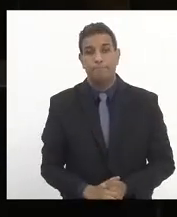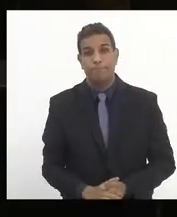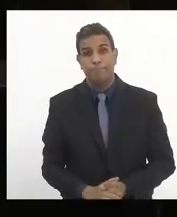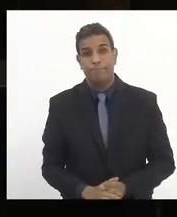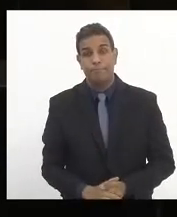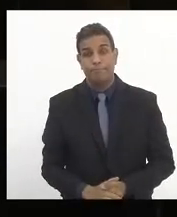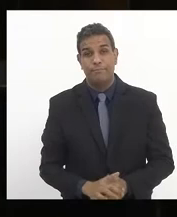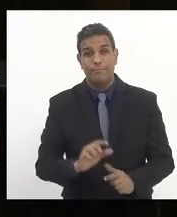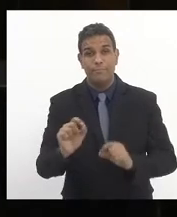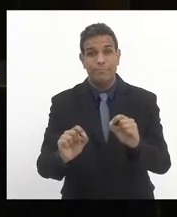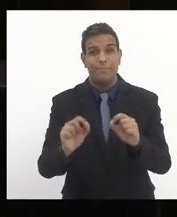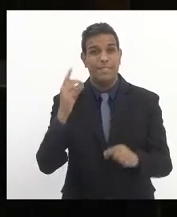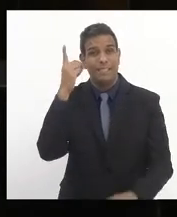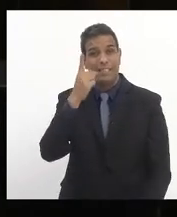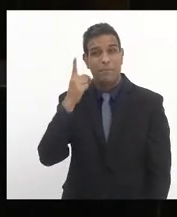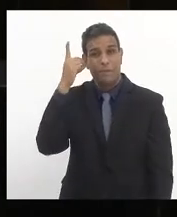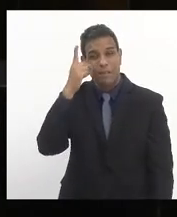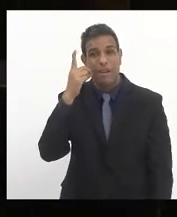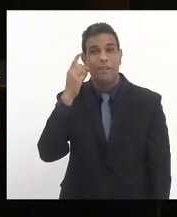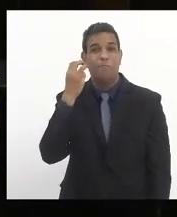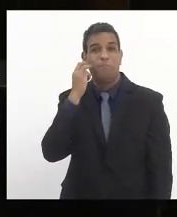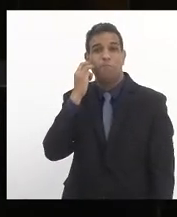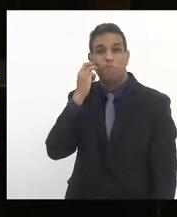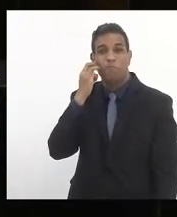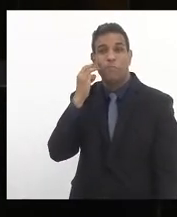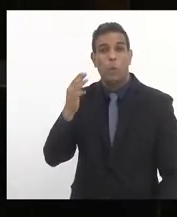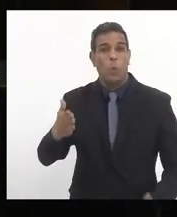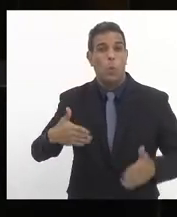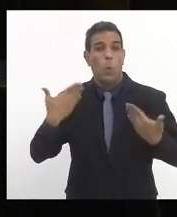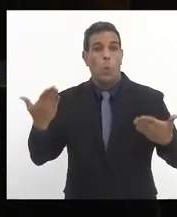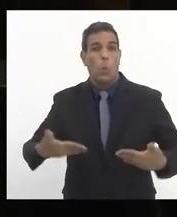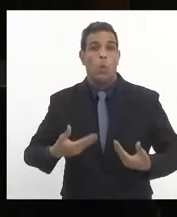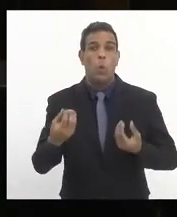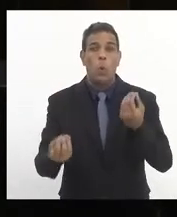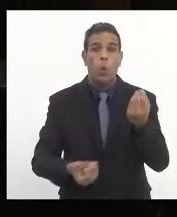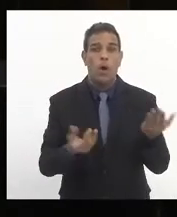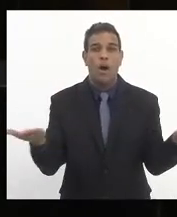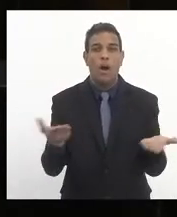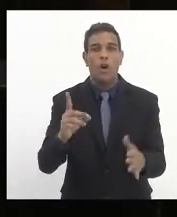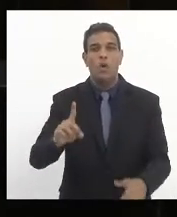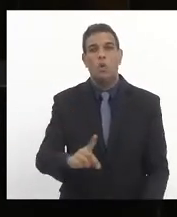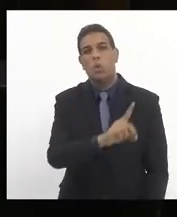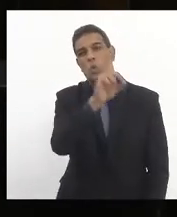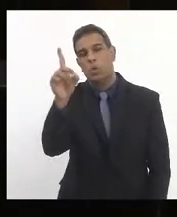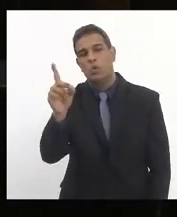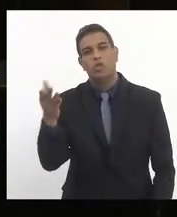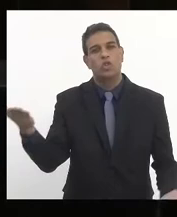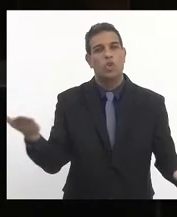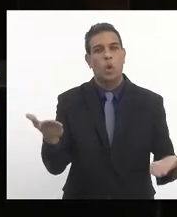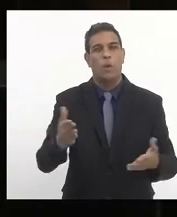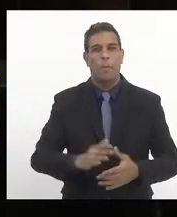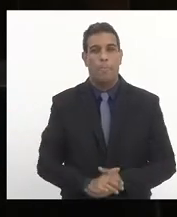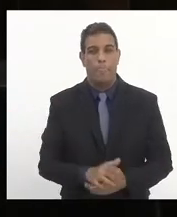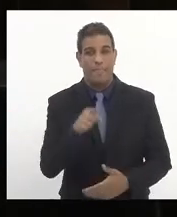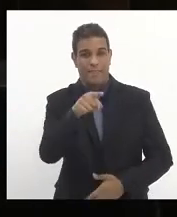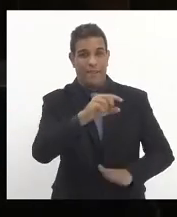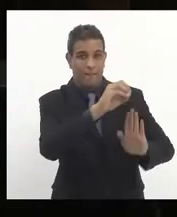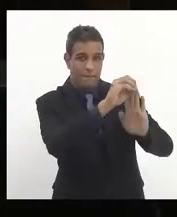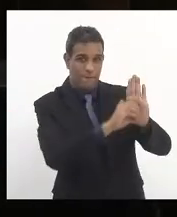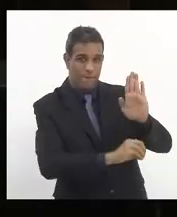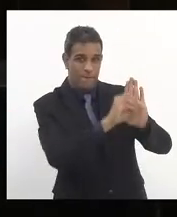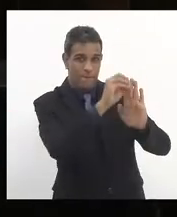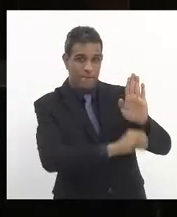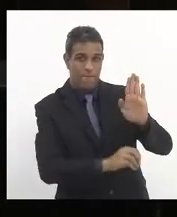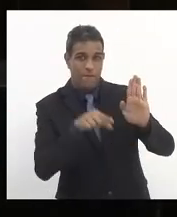Mas, deputado Valdeck, o que nos surpreendeu no dia de hoje foi que esse ofício